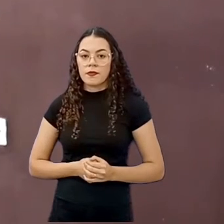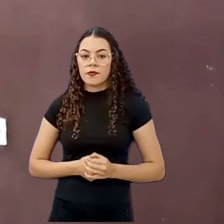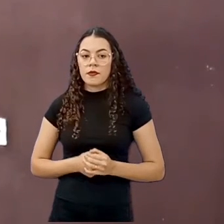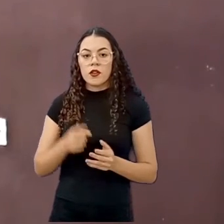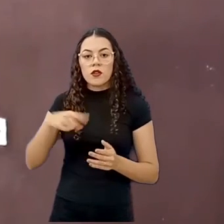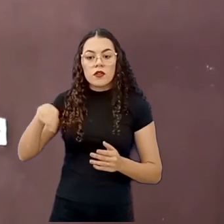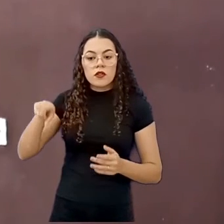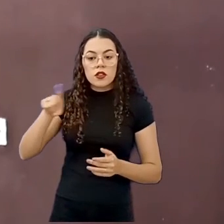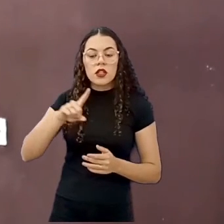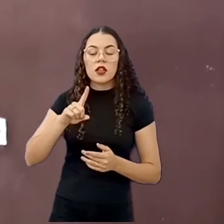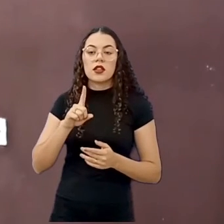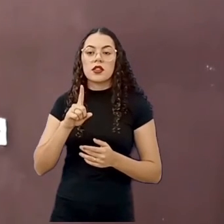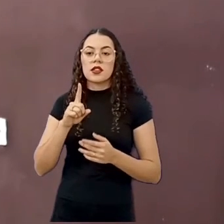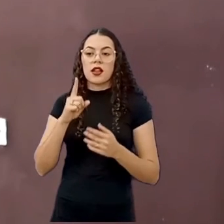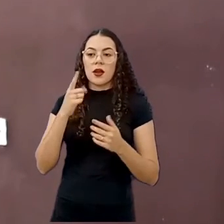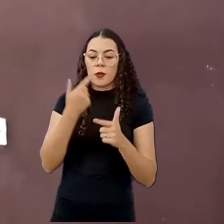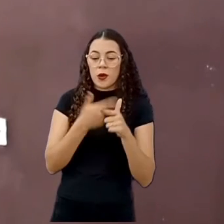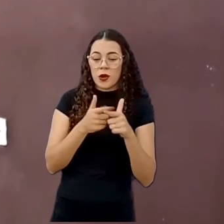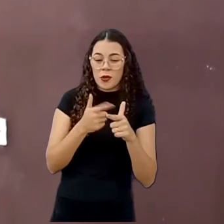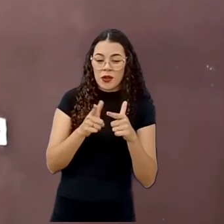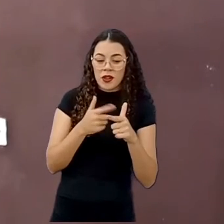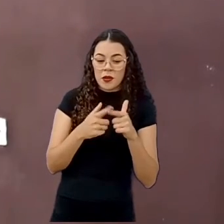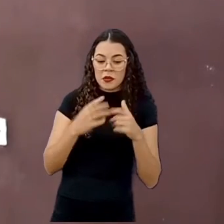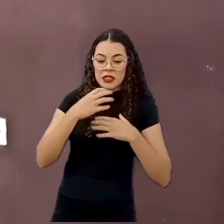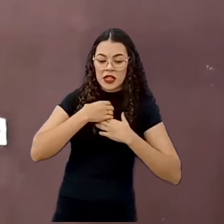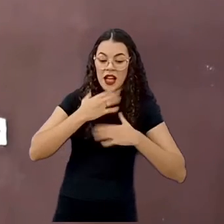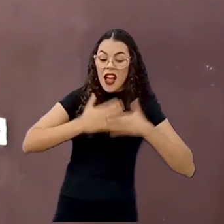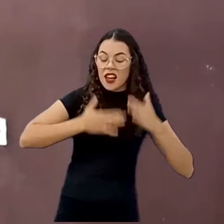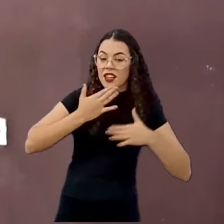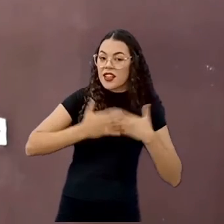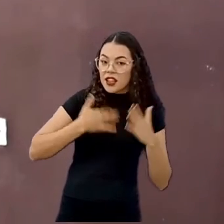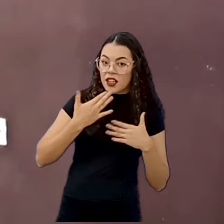Você tem passado as suas dificuldades com alegria?